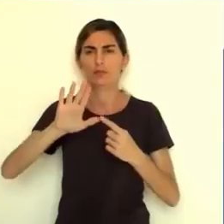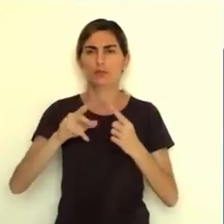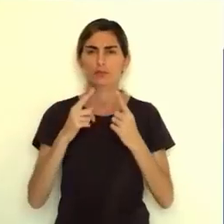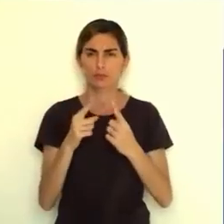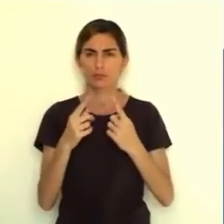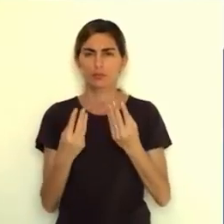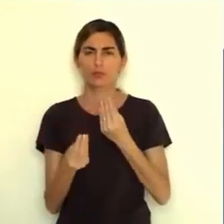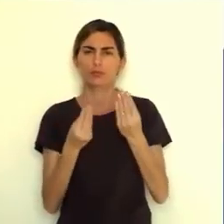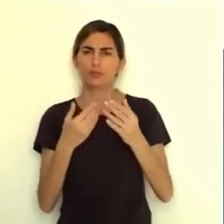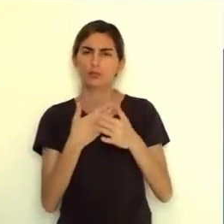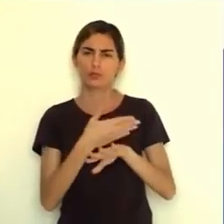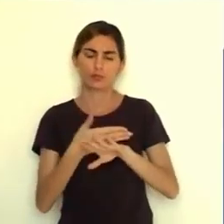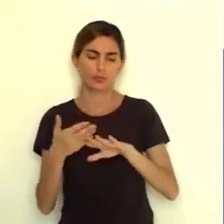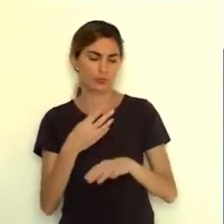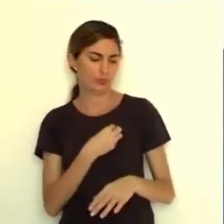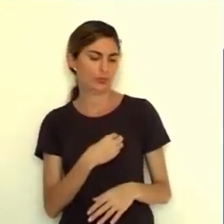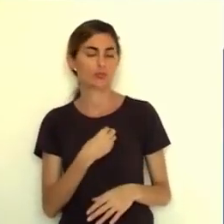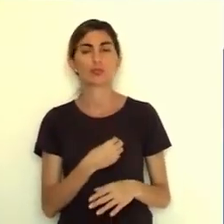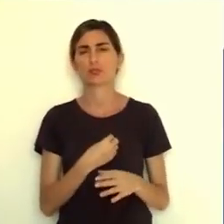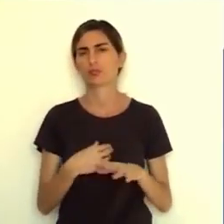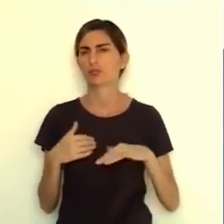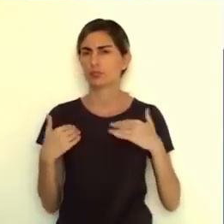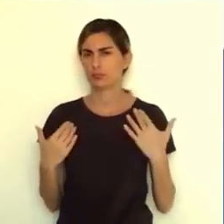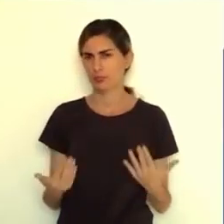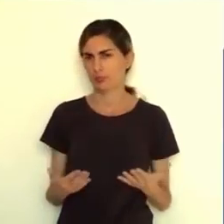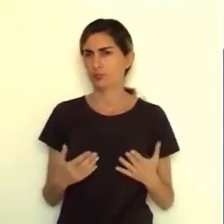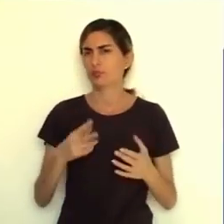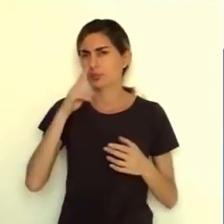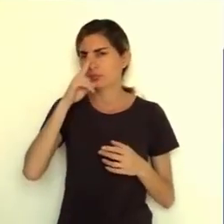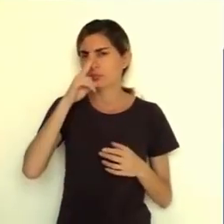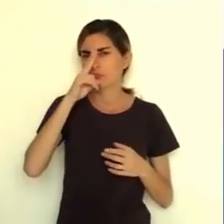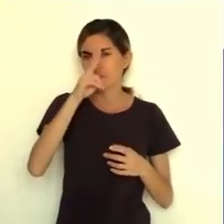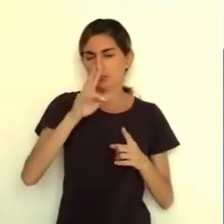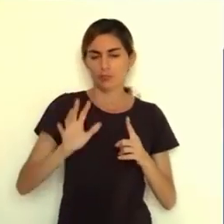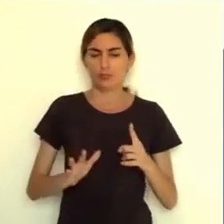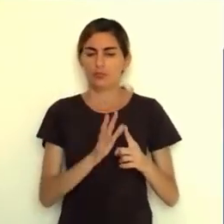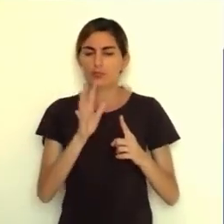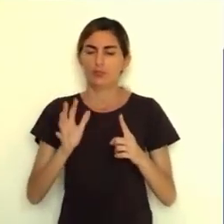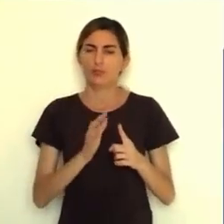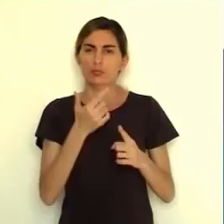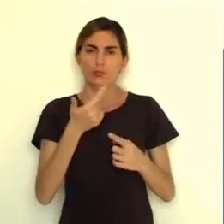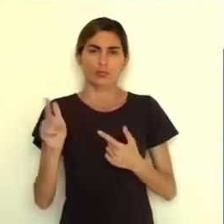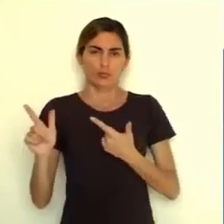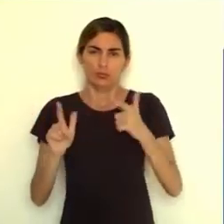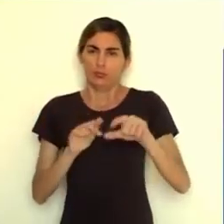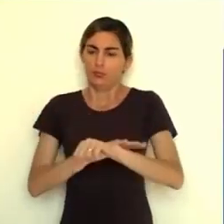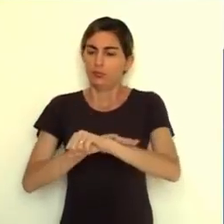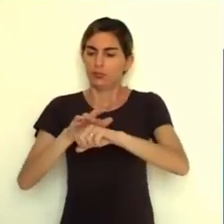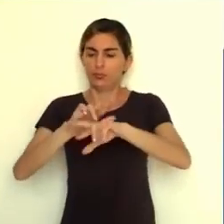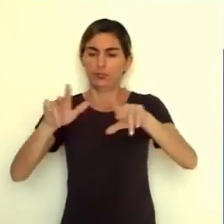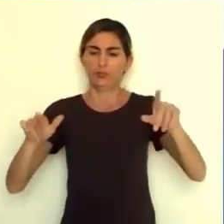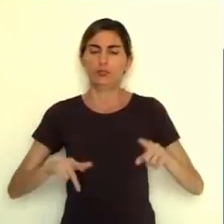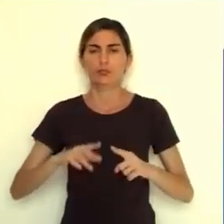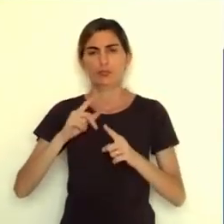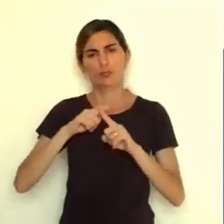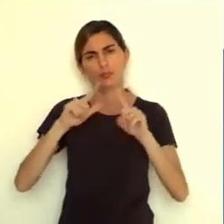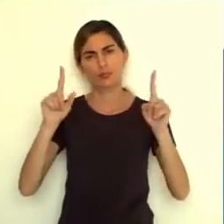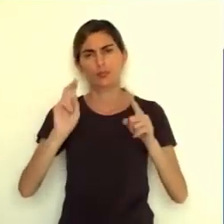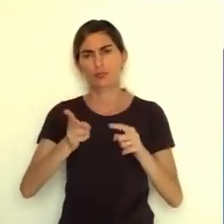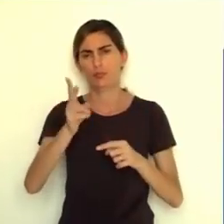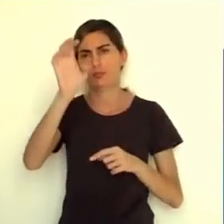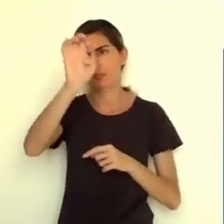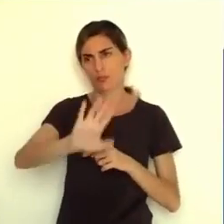europeu, né? Esse modo de vida, apesar de ser fortemente influenciado pelas demais etnias, mas